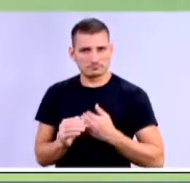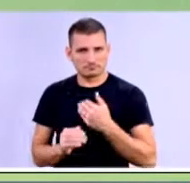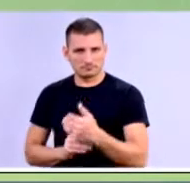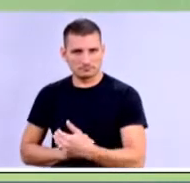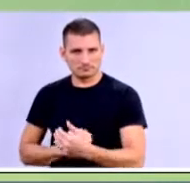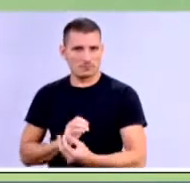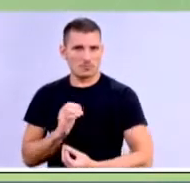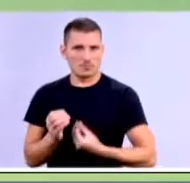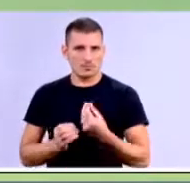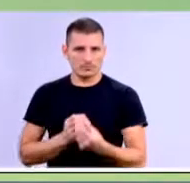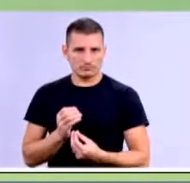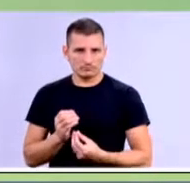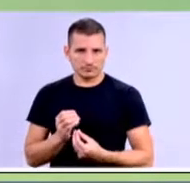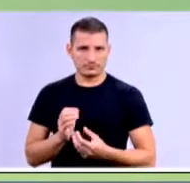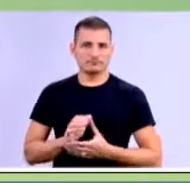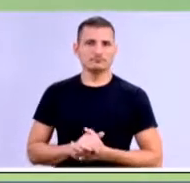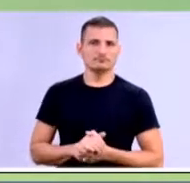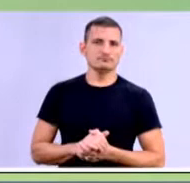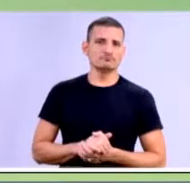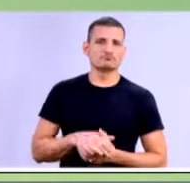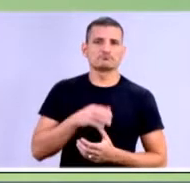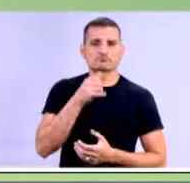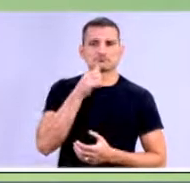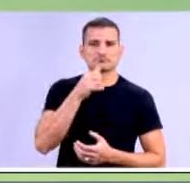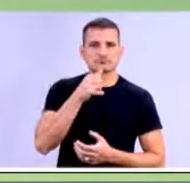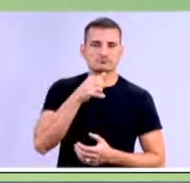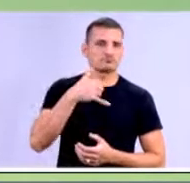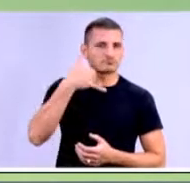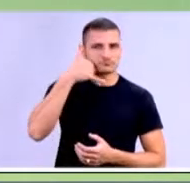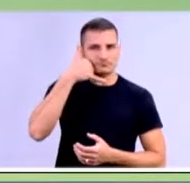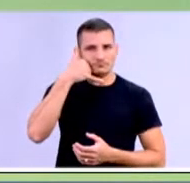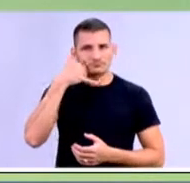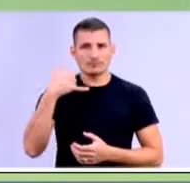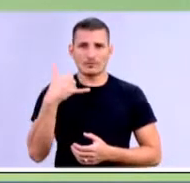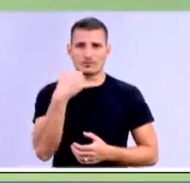falamos com outro ao telefone ou trocamos e-mail,